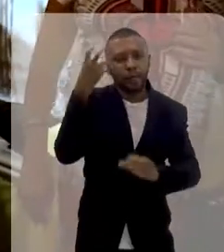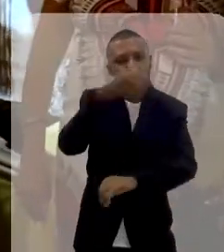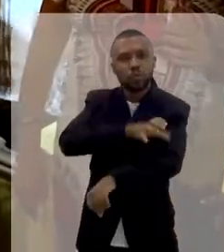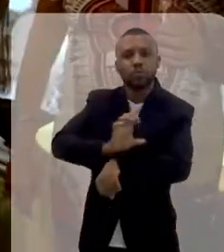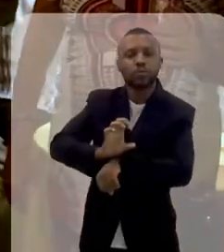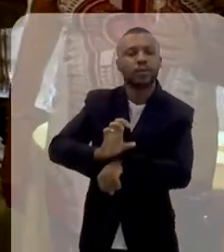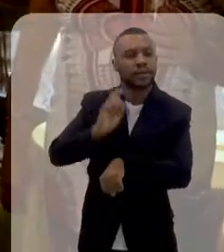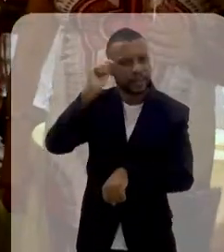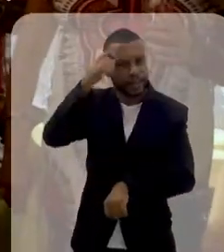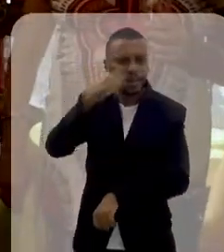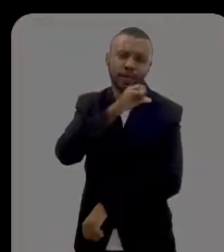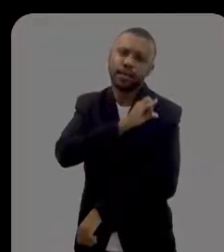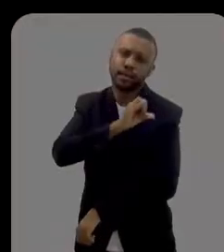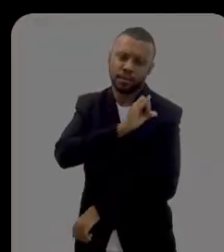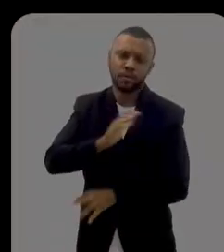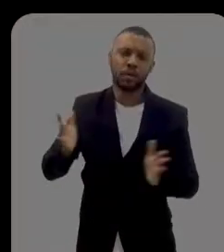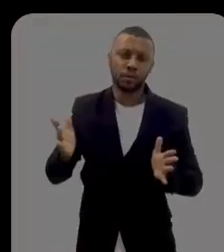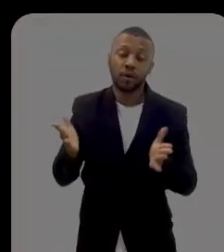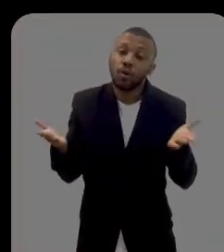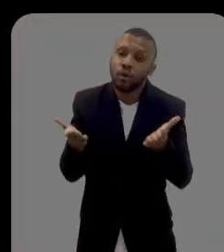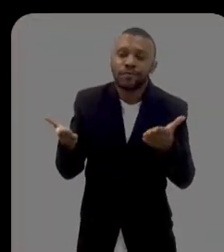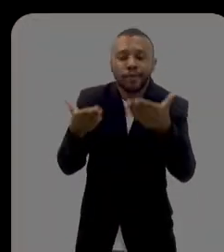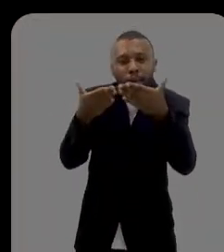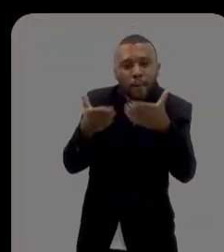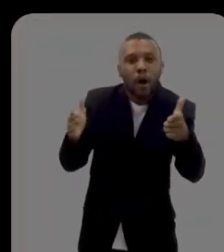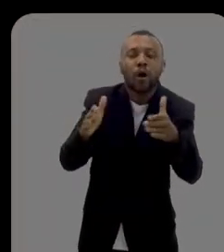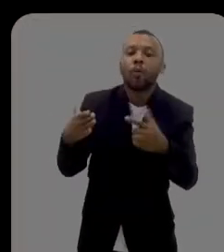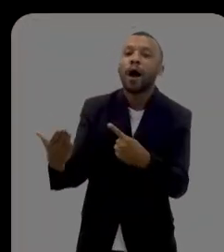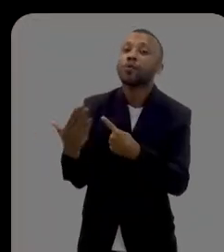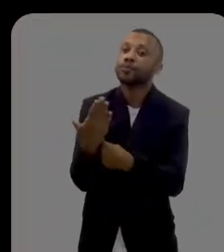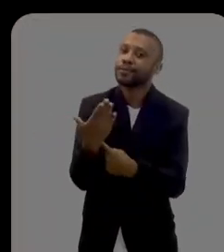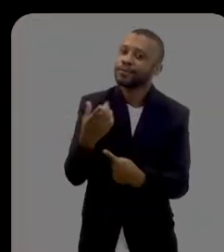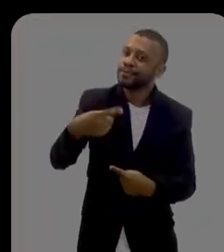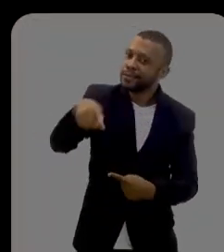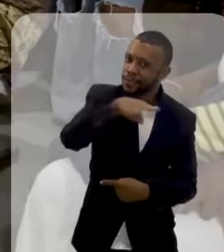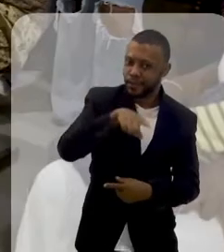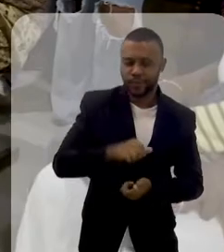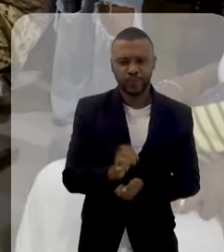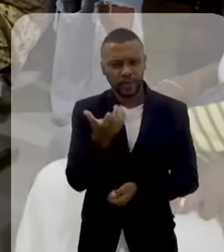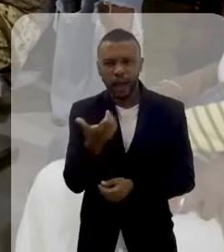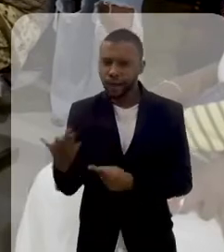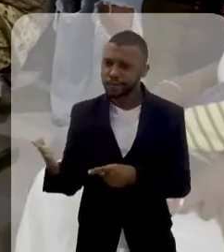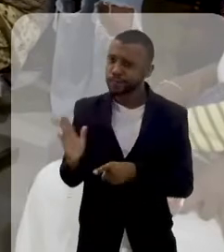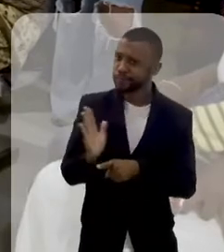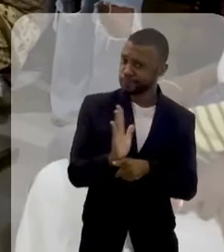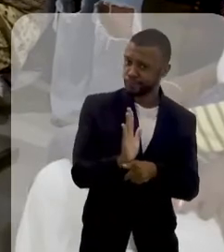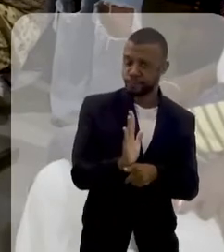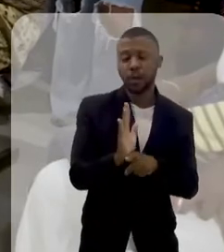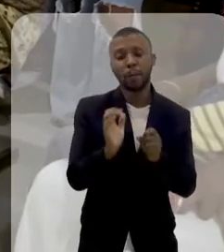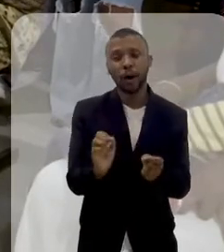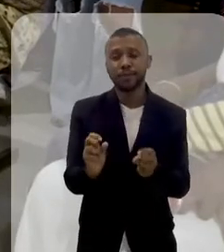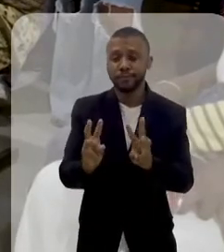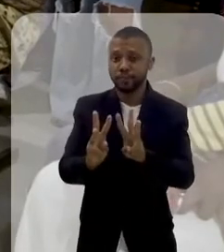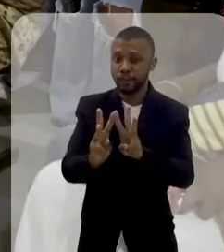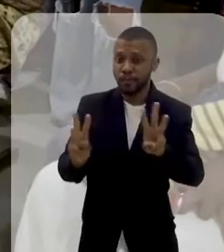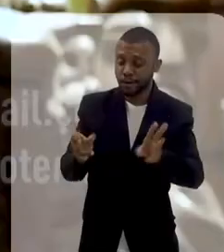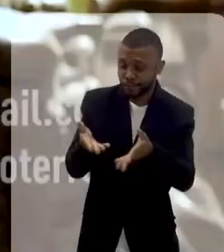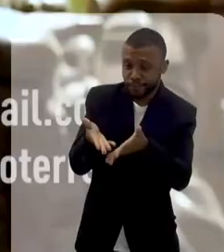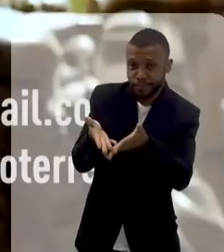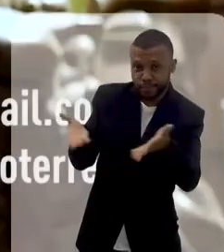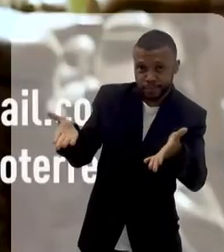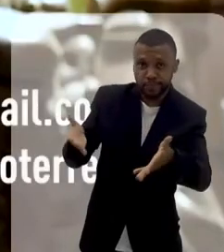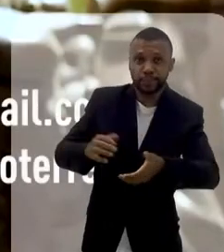carioca. E a partir de agora, a gente vai abrir as portas com a ajuda de vocês. Se vocês querem ajudar a gente, entra no